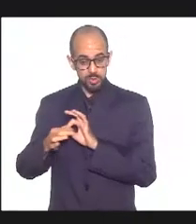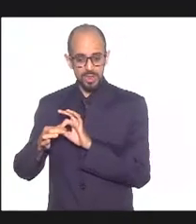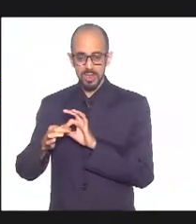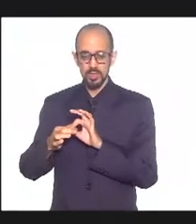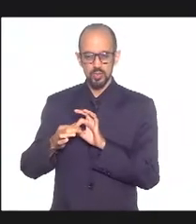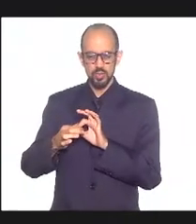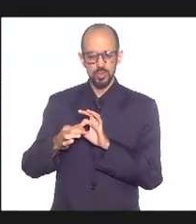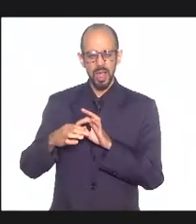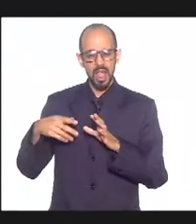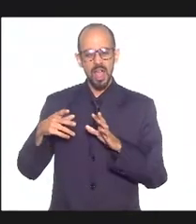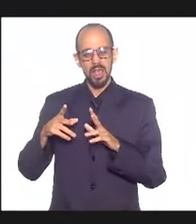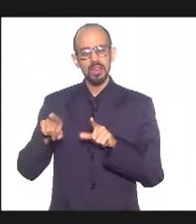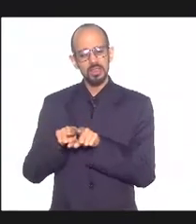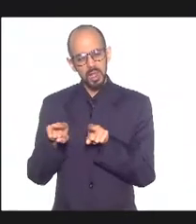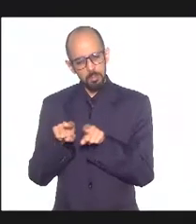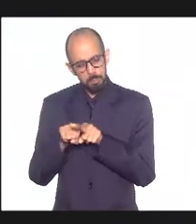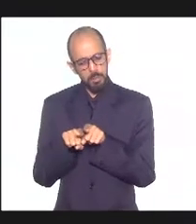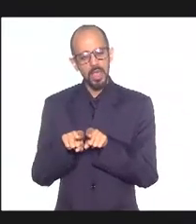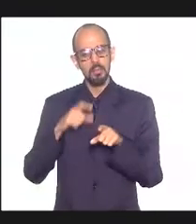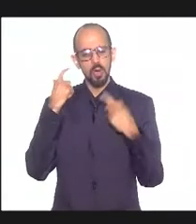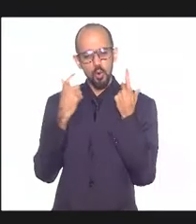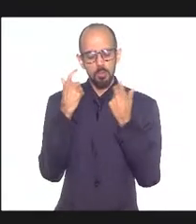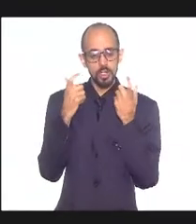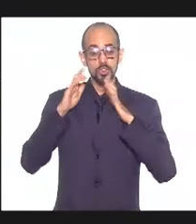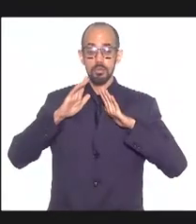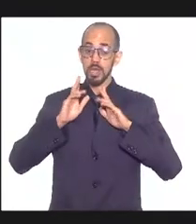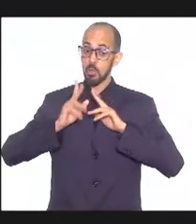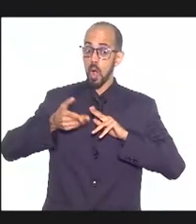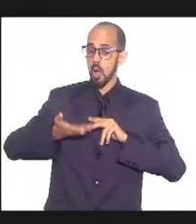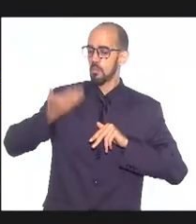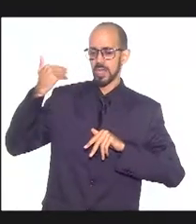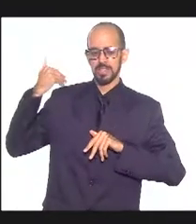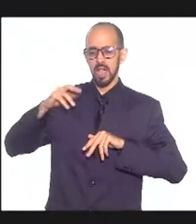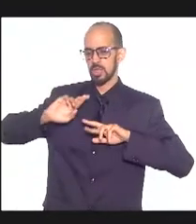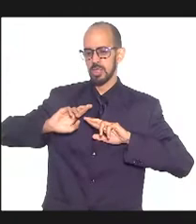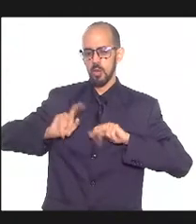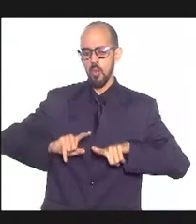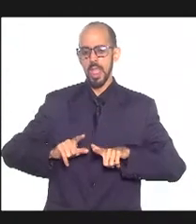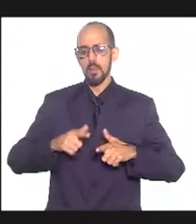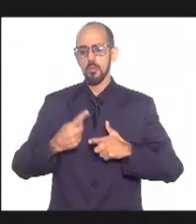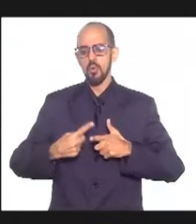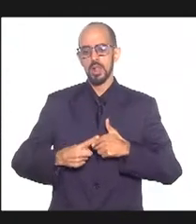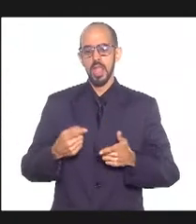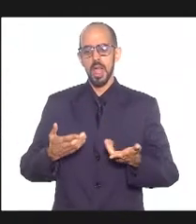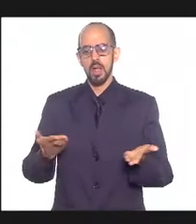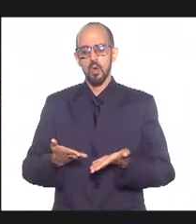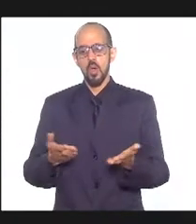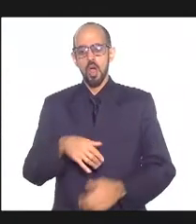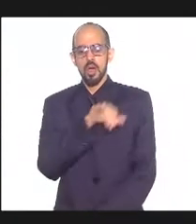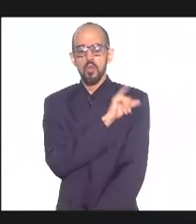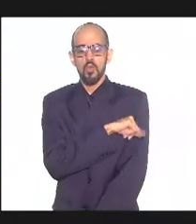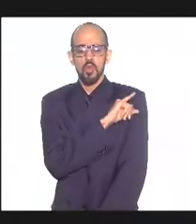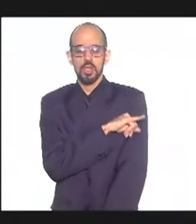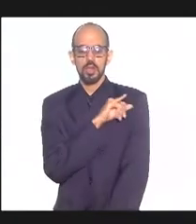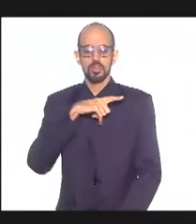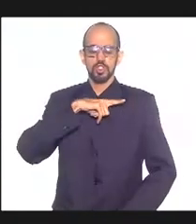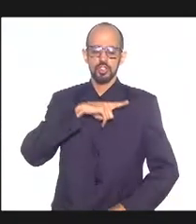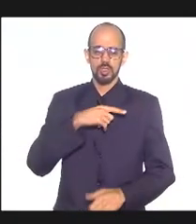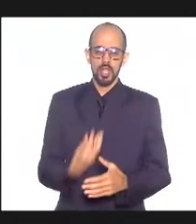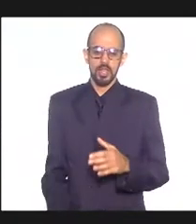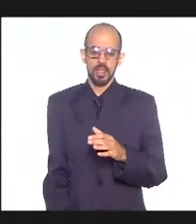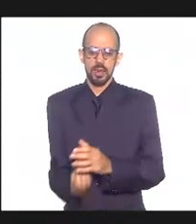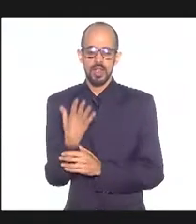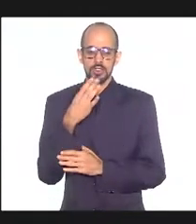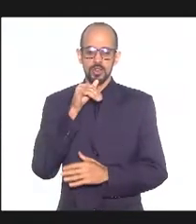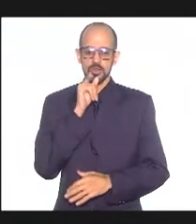que existia no passado, pela melhor posição, especialmente geoelétrica, do Rio de Janeiro, onde tem bastante geração